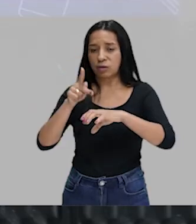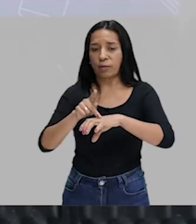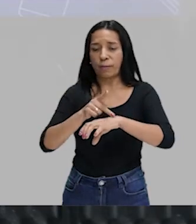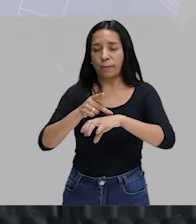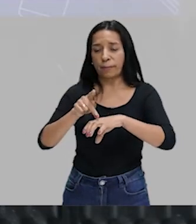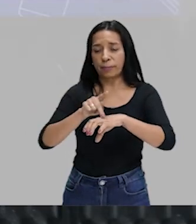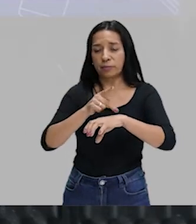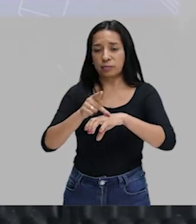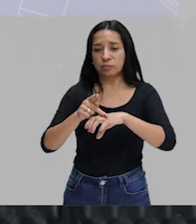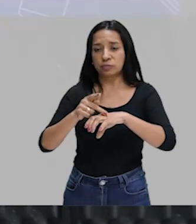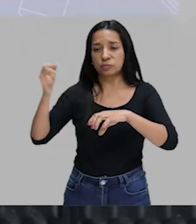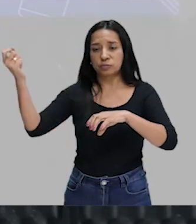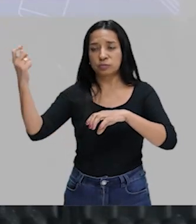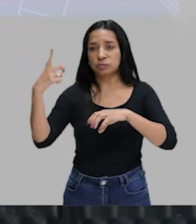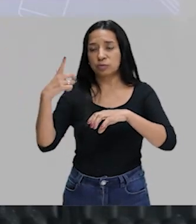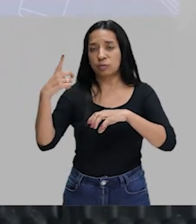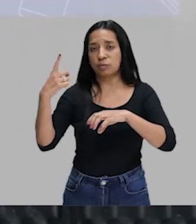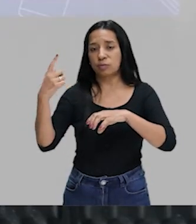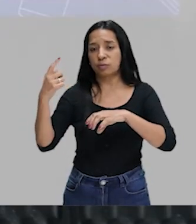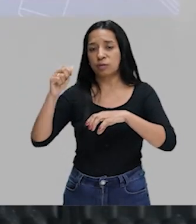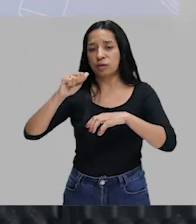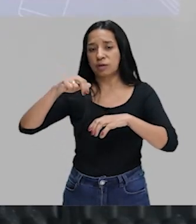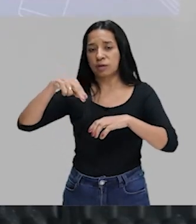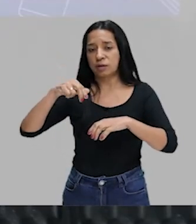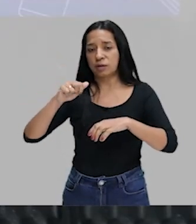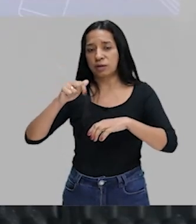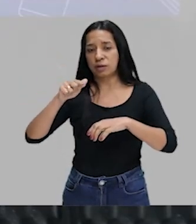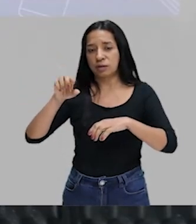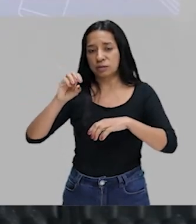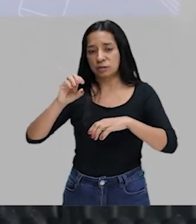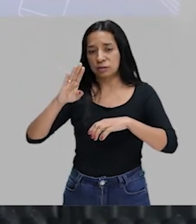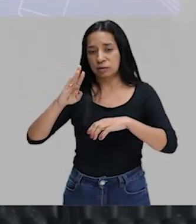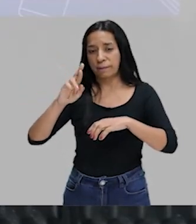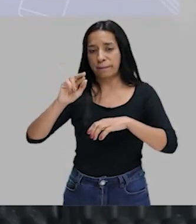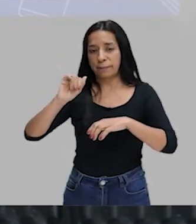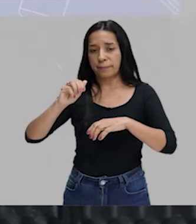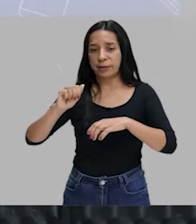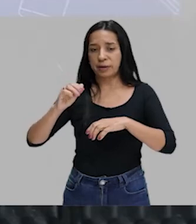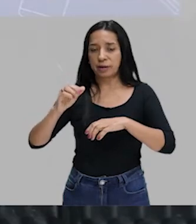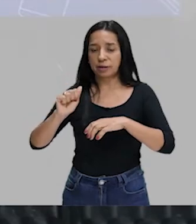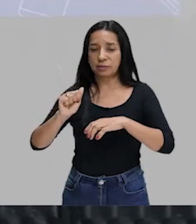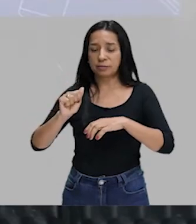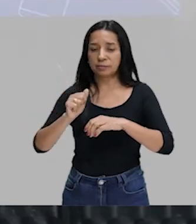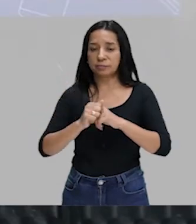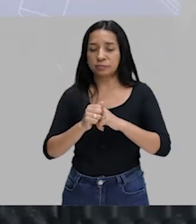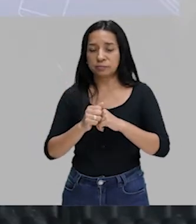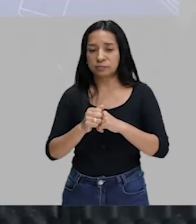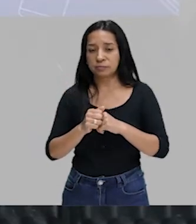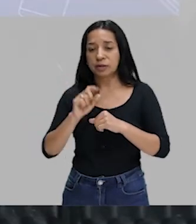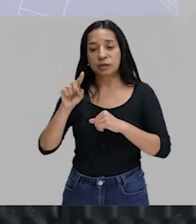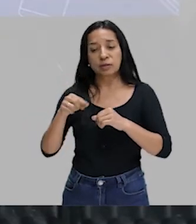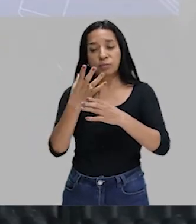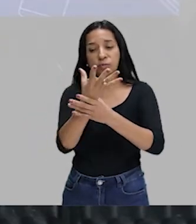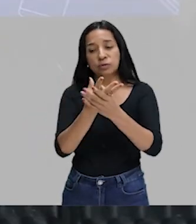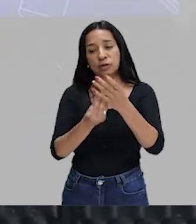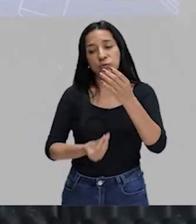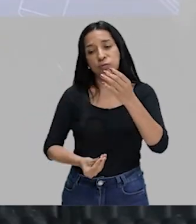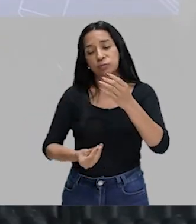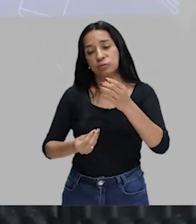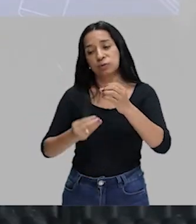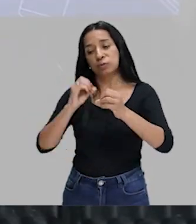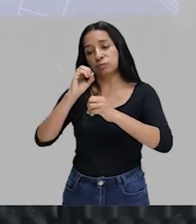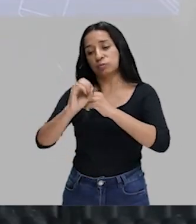aí uma anã branca, né? Então, justamente depois da morte do nosso sistema,